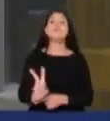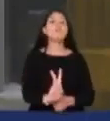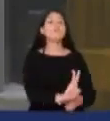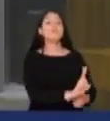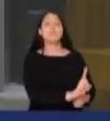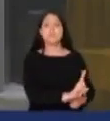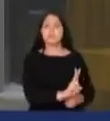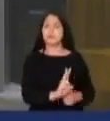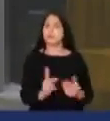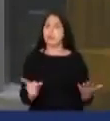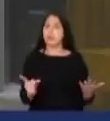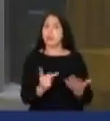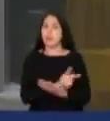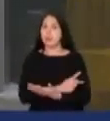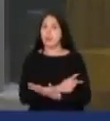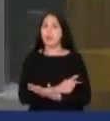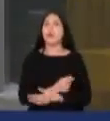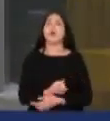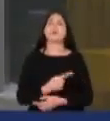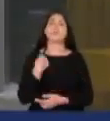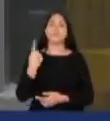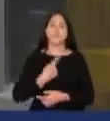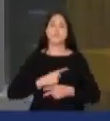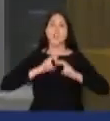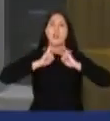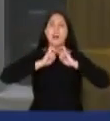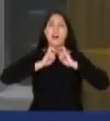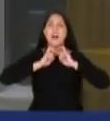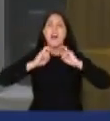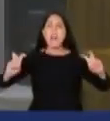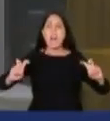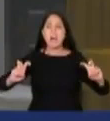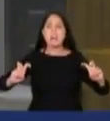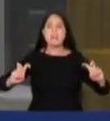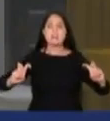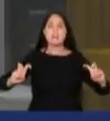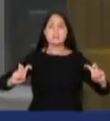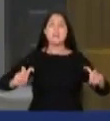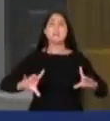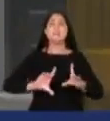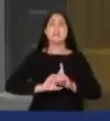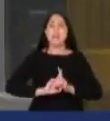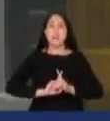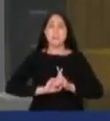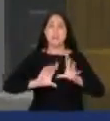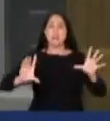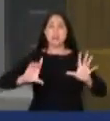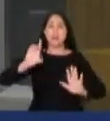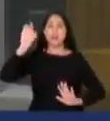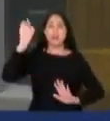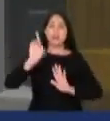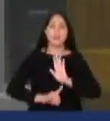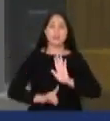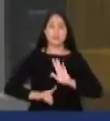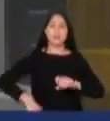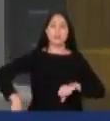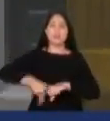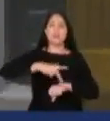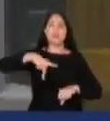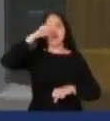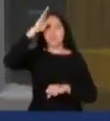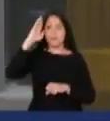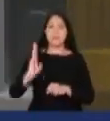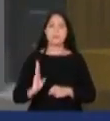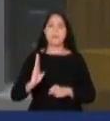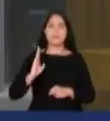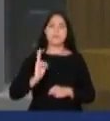de rupturas, bradamos de forma uníssona: Estado Democrático de Direito sempre. É o que